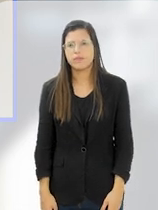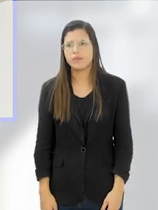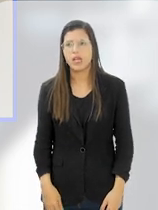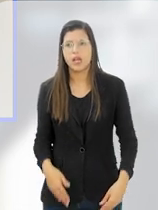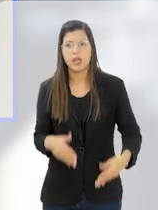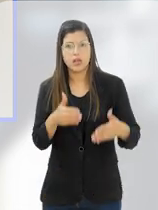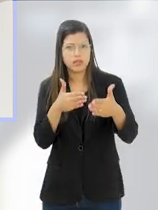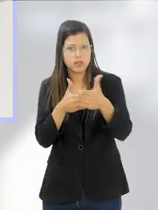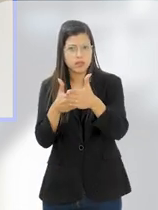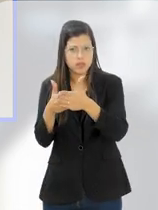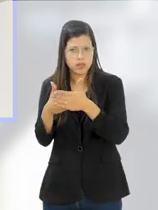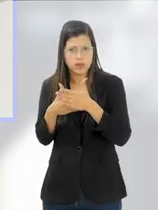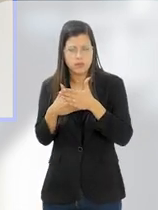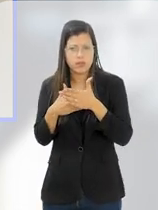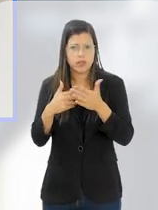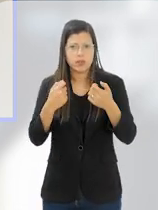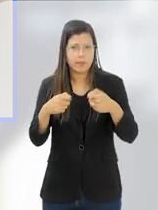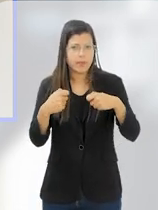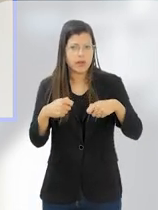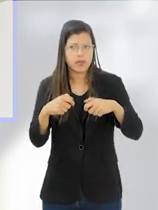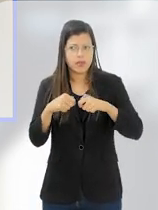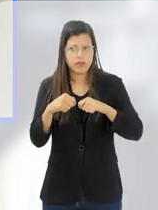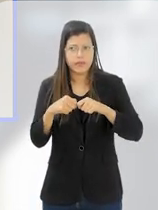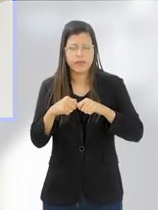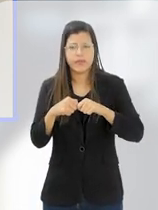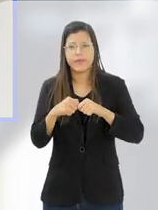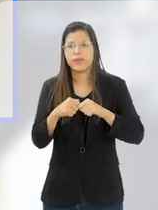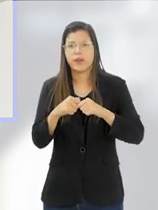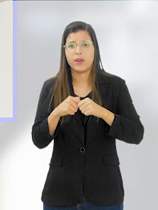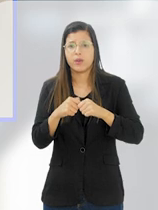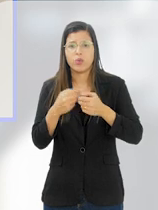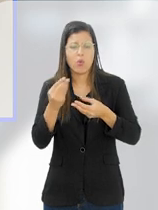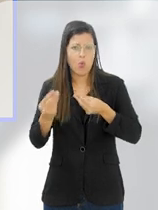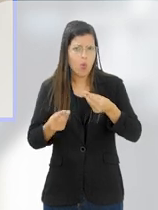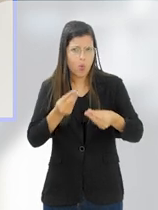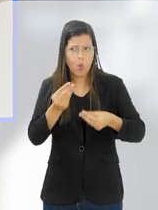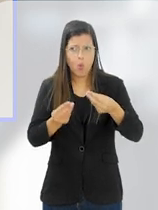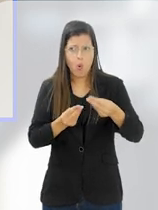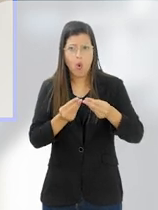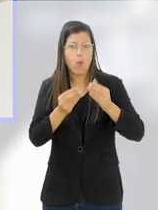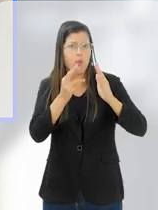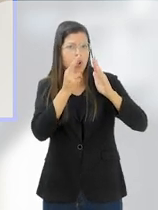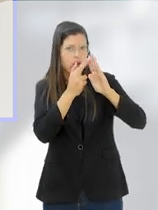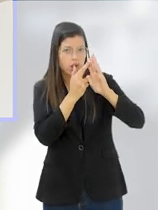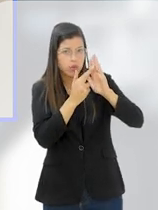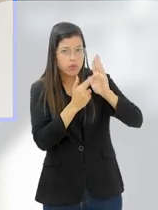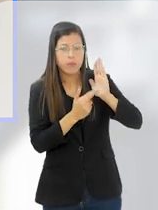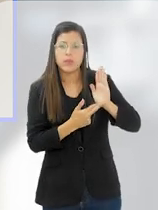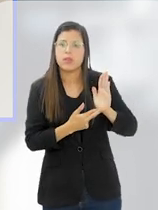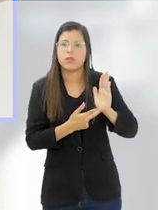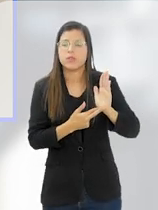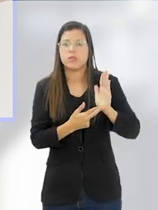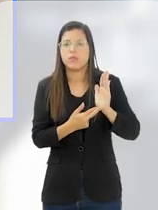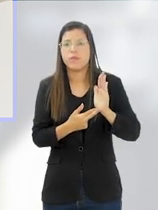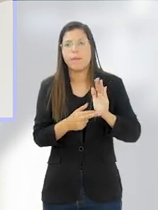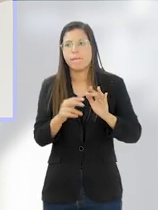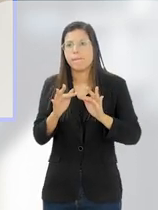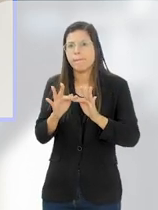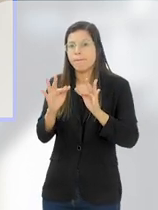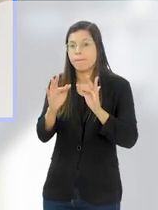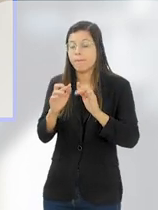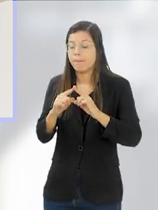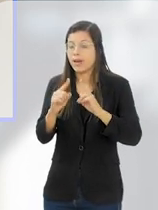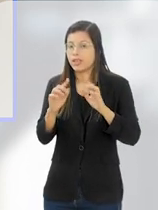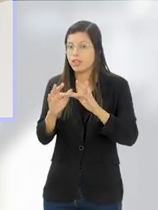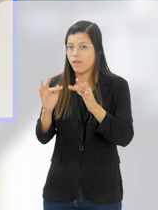Esse limite ele precisa ser enfrentado através, por exemplo, de regulamentação. Agora, na